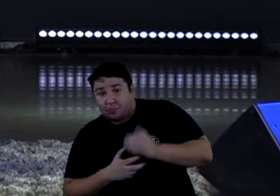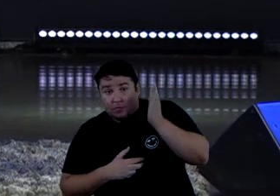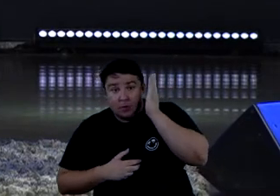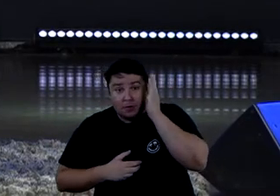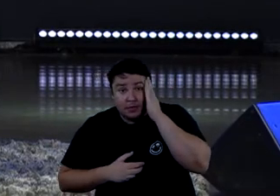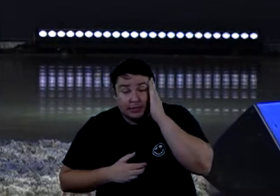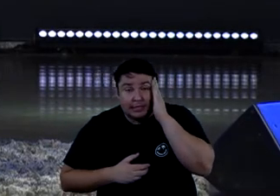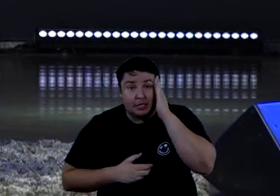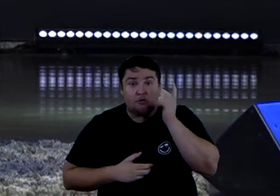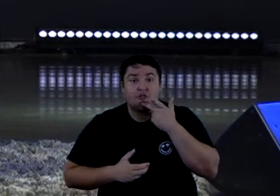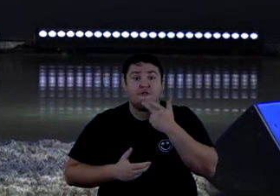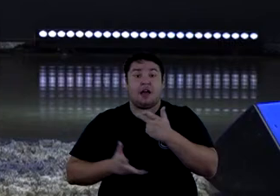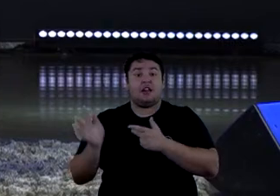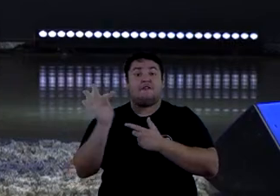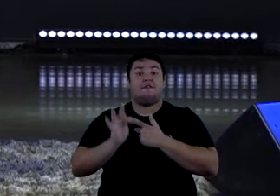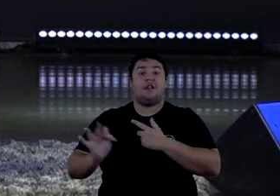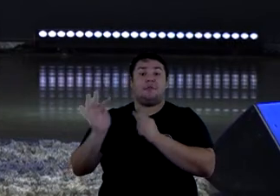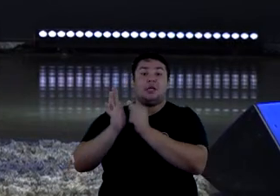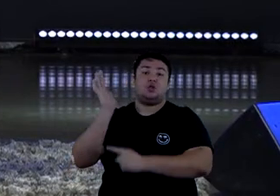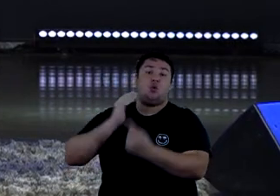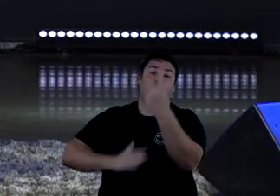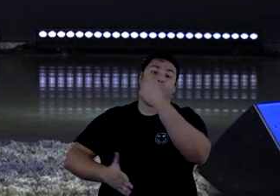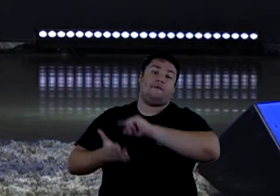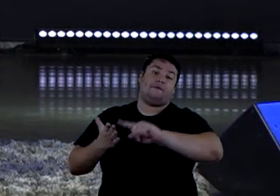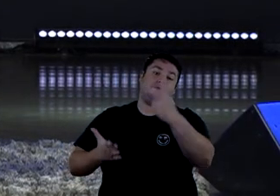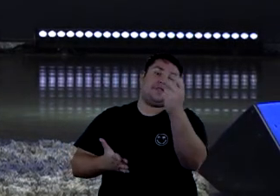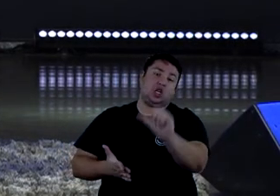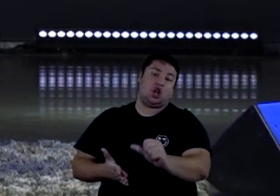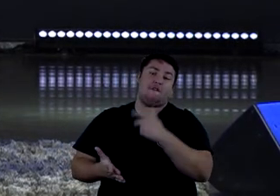Entende o que diz lá em Filipenses 1:29?